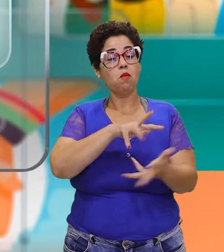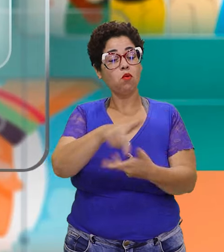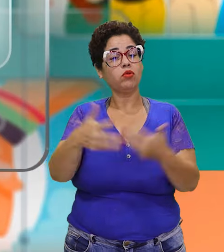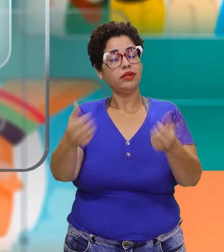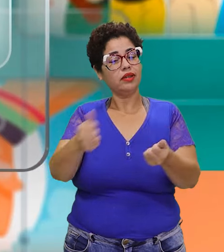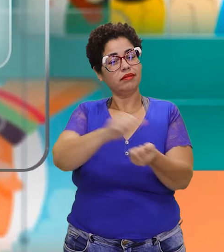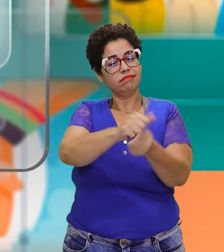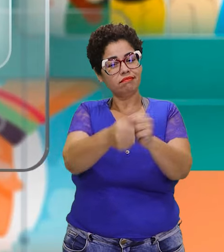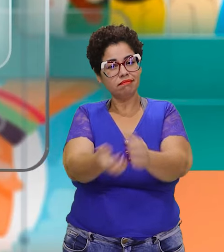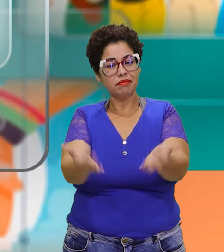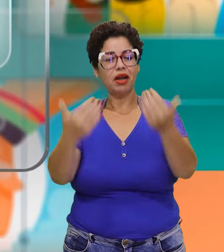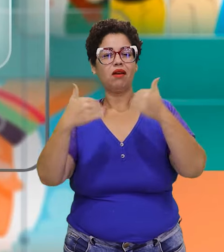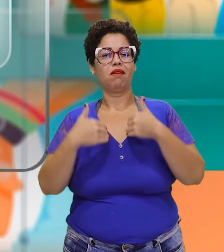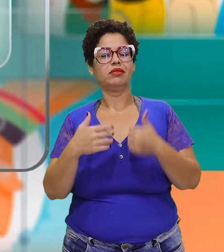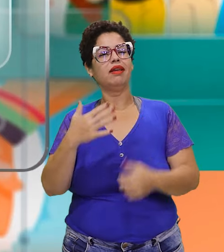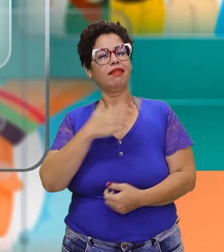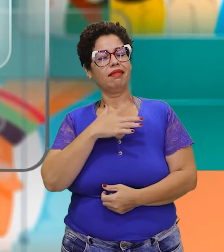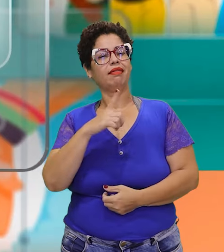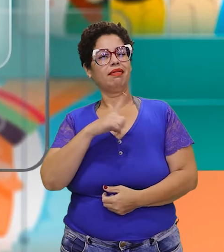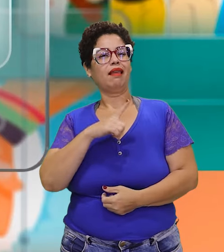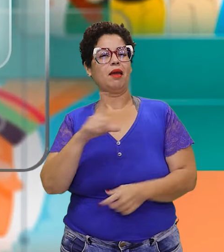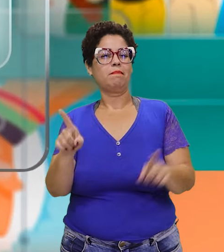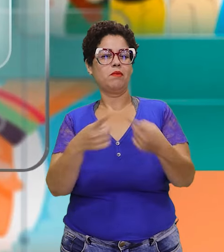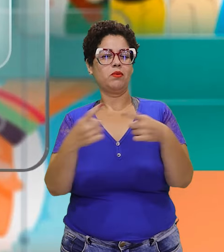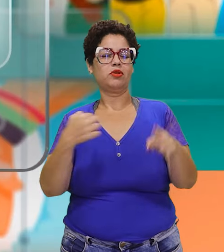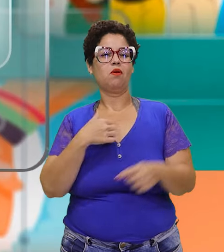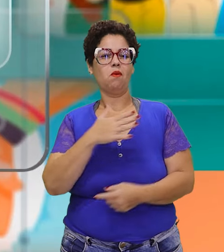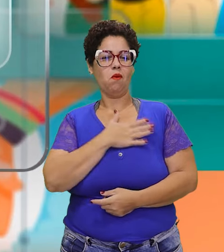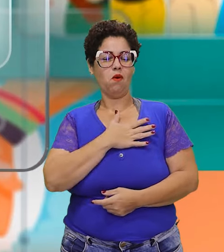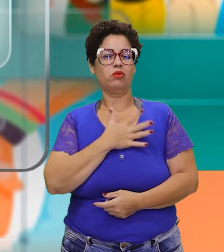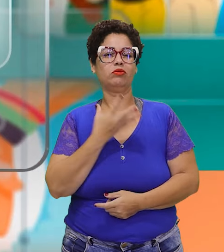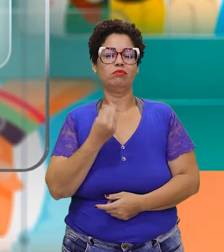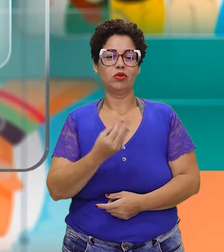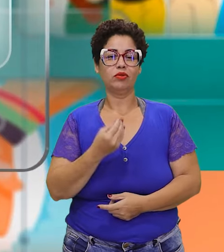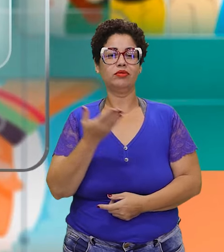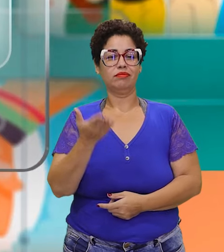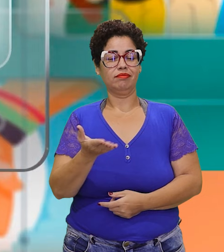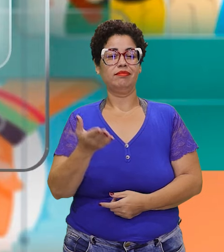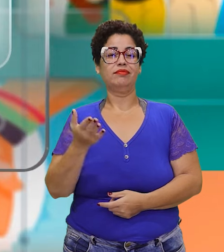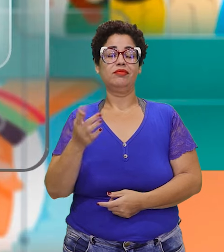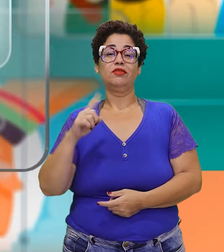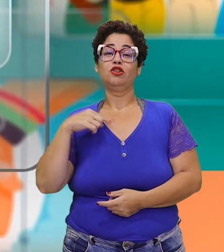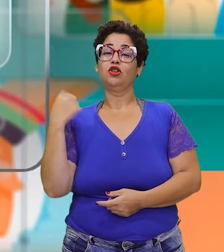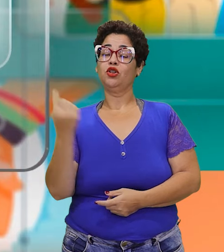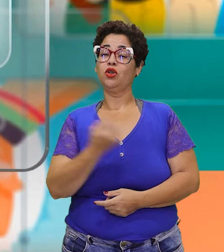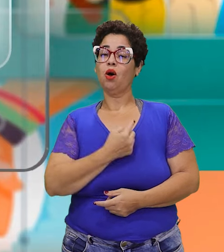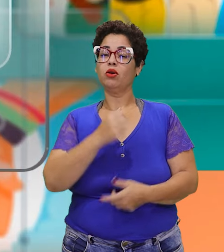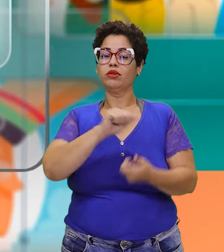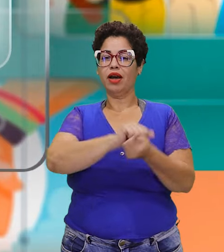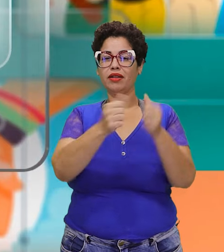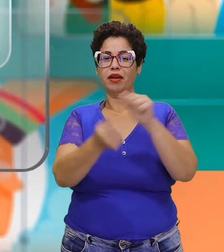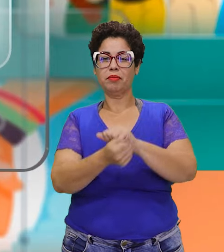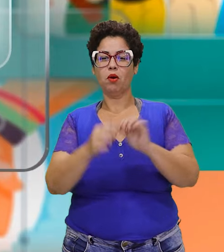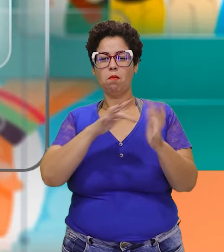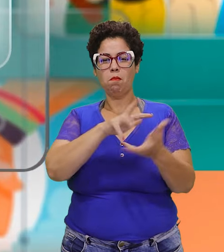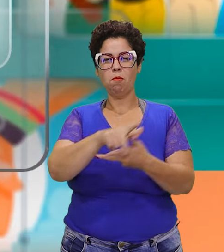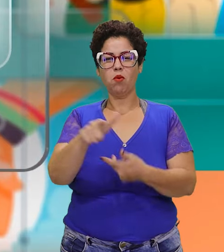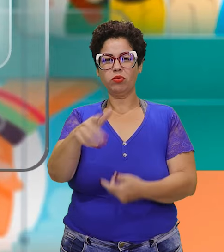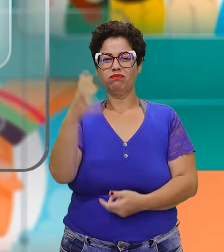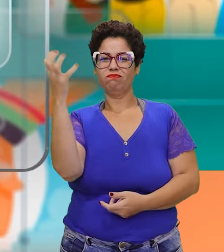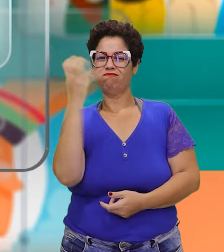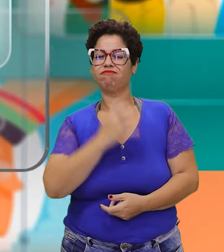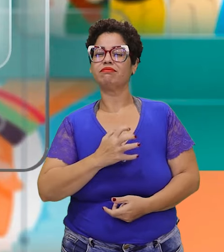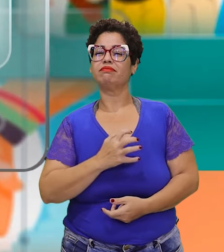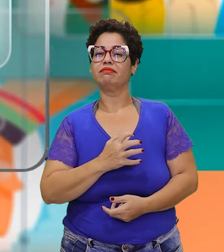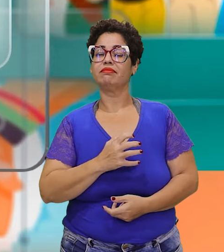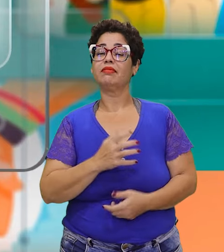que o mundo se adapte a nós. Tem até uma música que eu gosto muito que diz assim: nós nos adaptamos